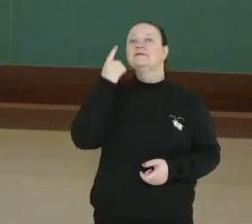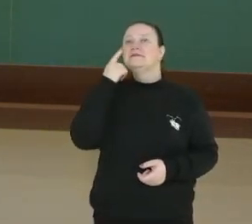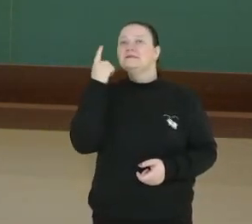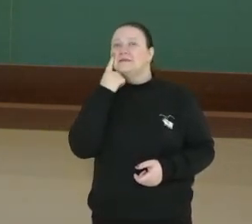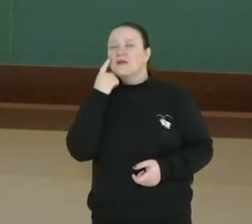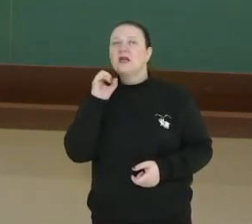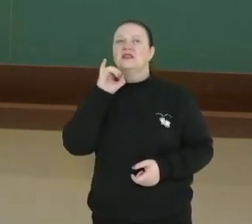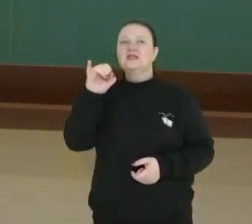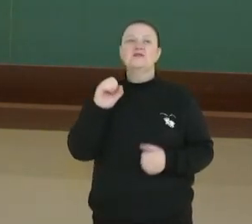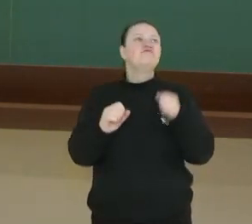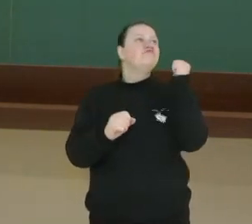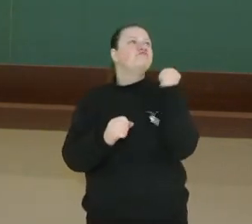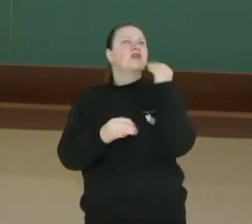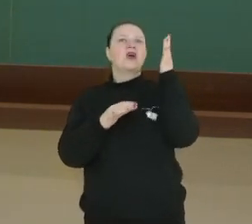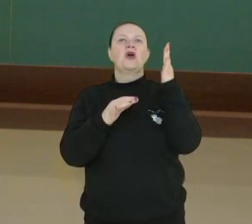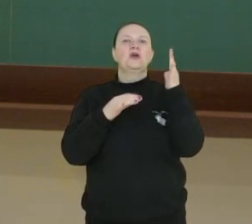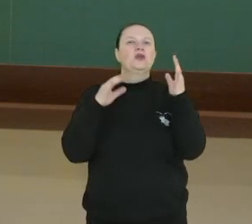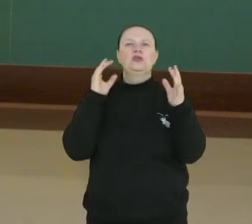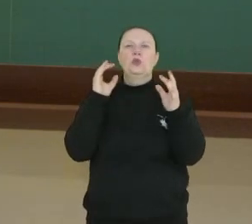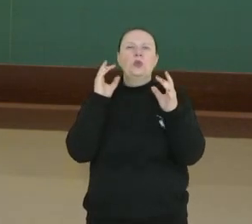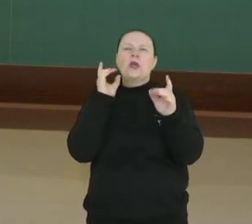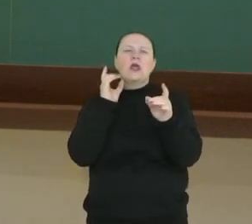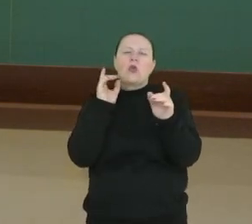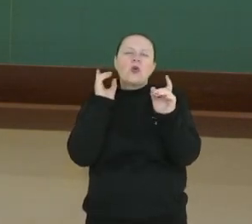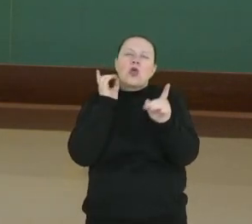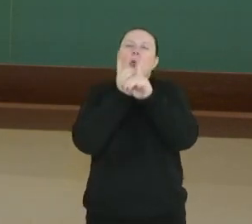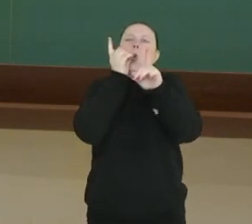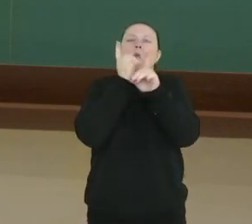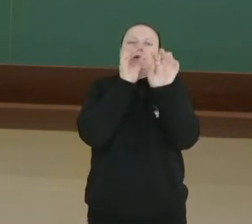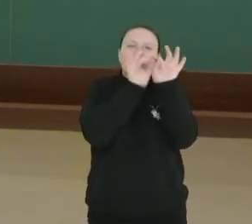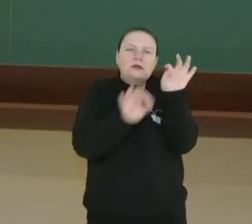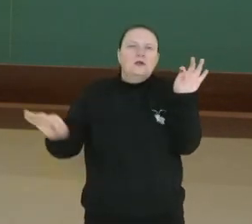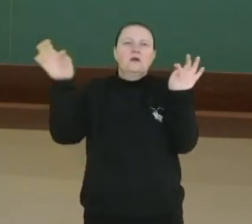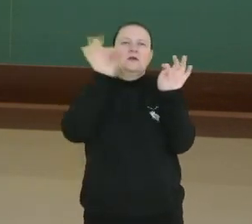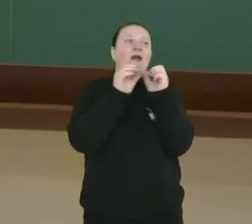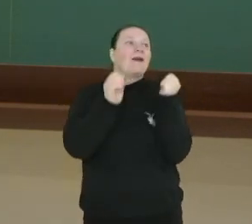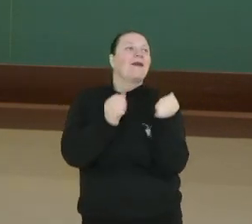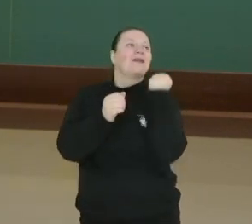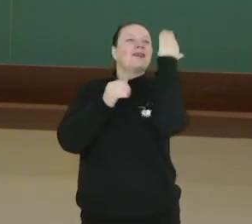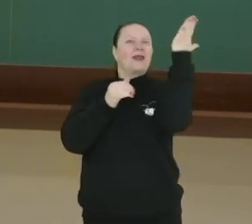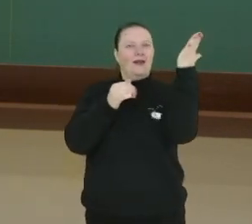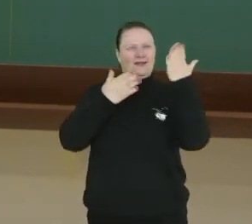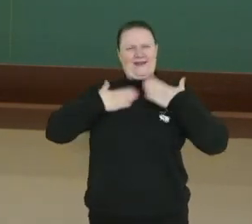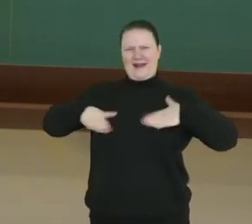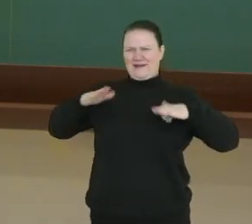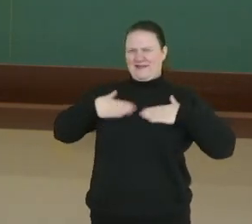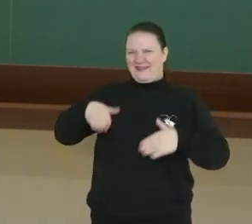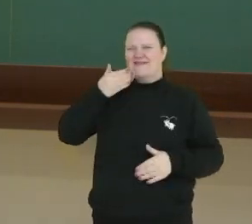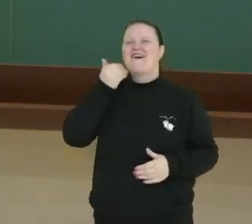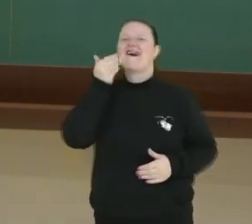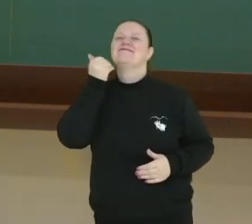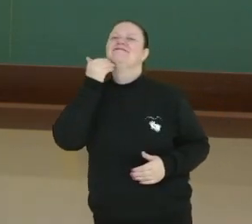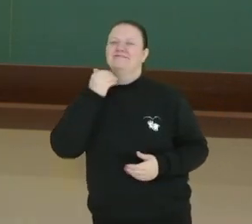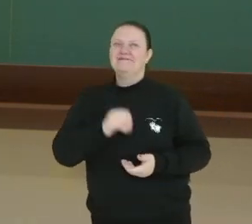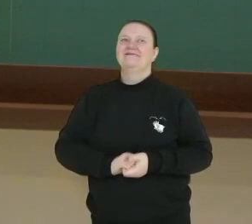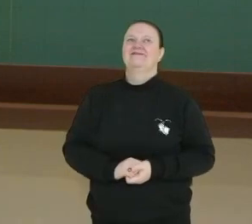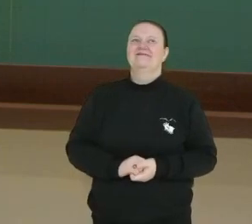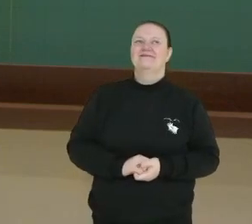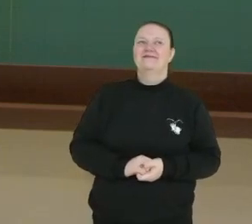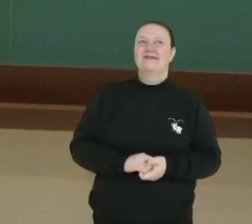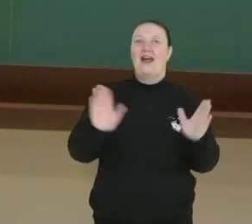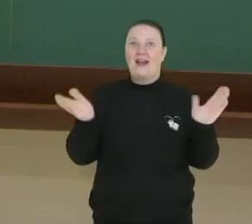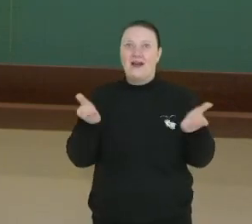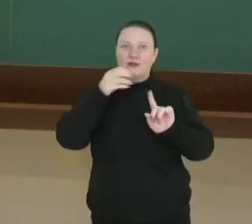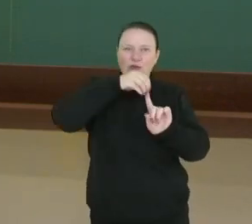não toca em nenhum ponto, ela vai ser externa à circunferência. Tranquilo? Moleza. Então, agora vamos a